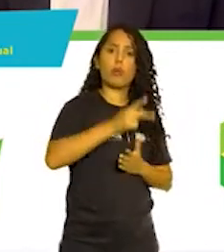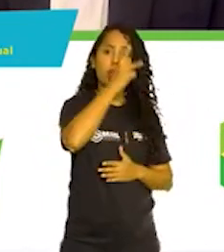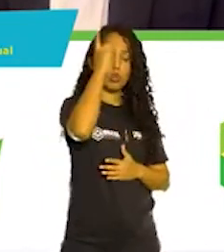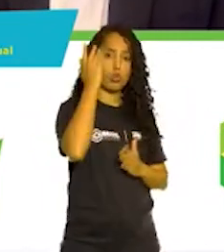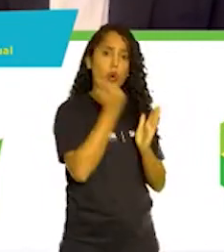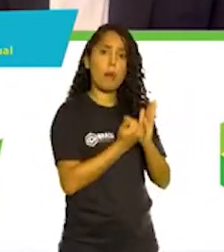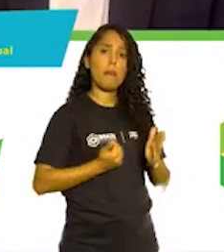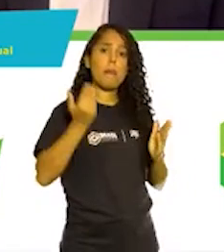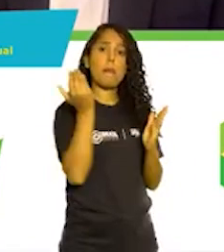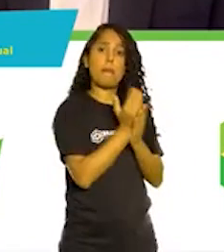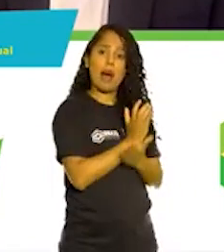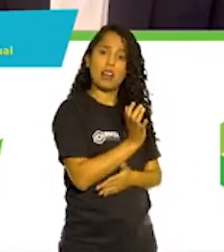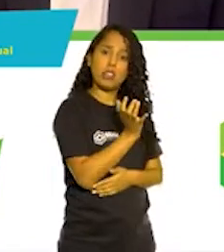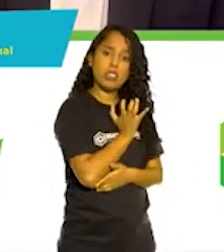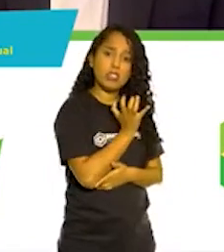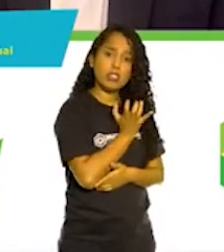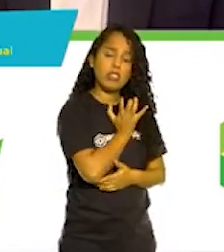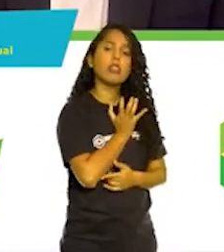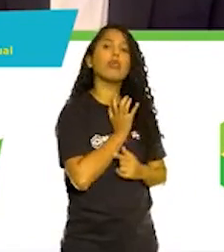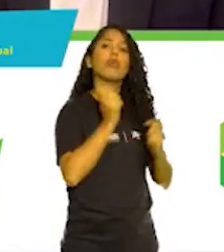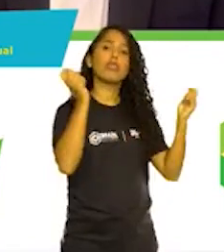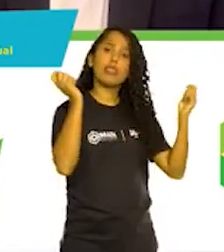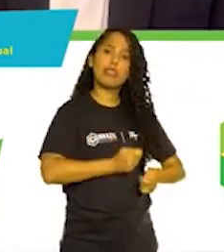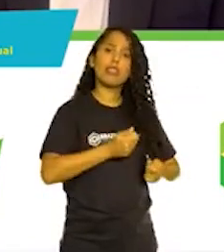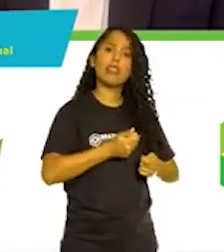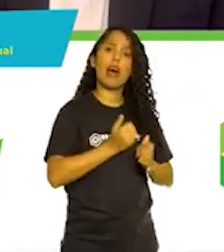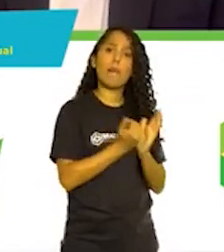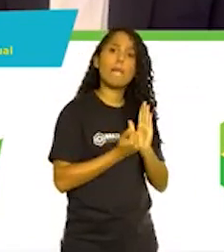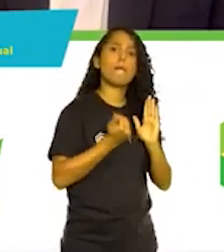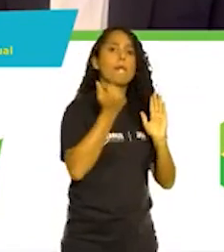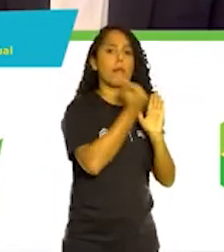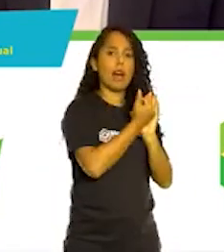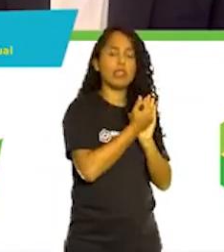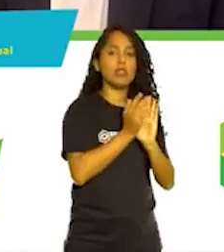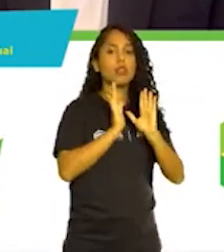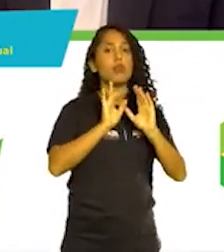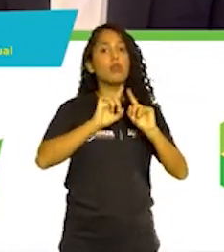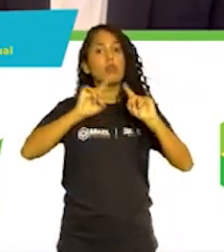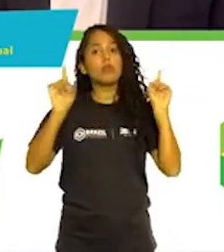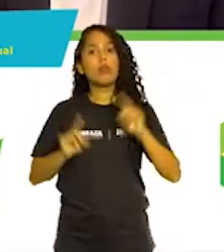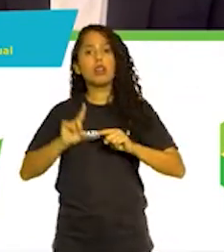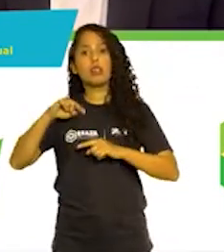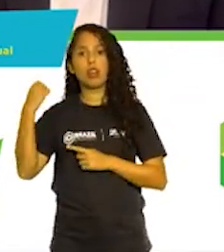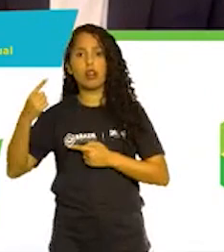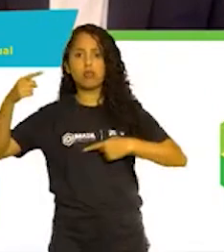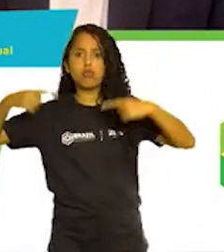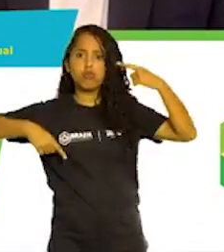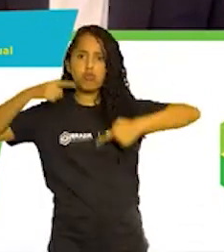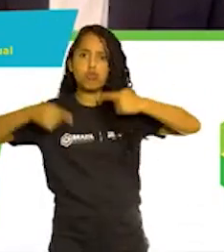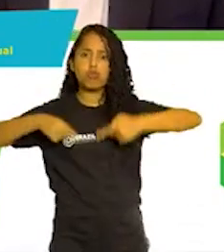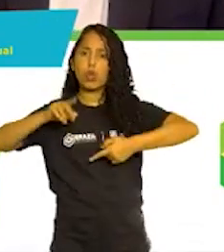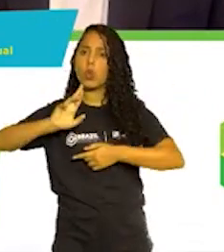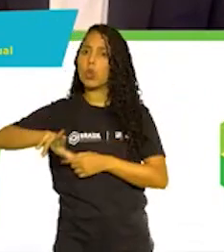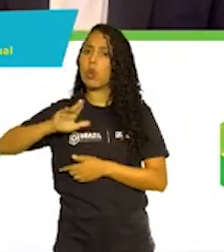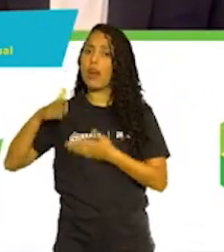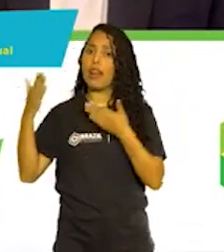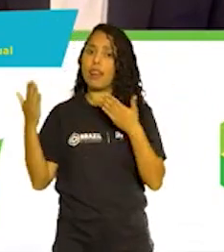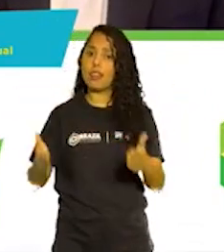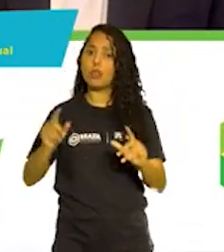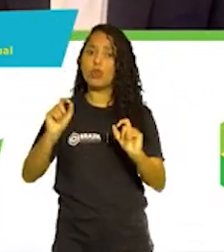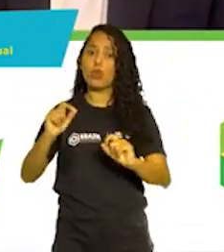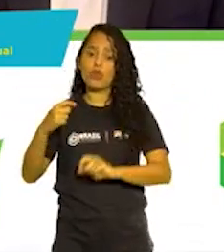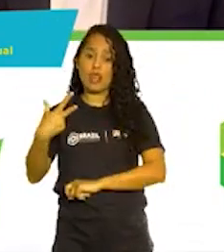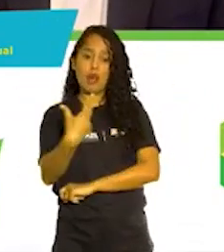rico da população poderia dar. Mas a gente estava debatendo na semana passada, não isso, mas a vacina